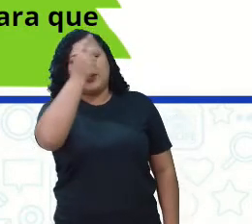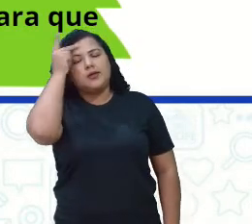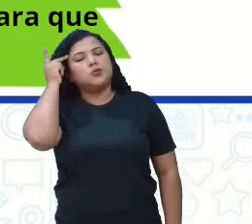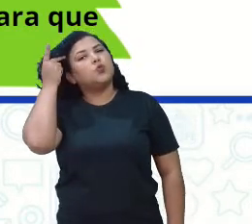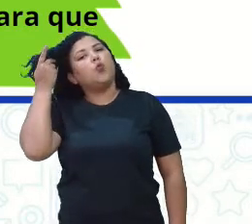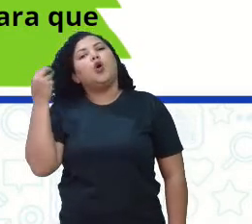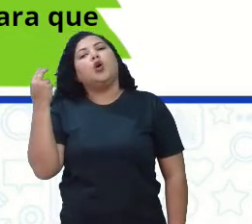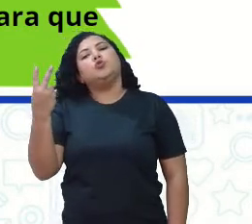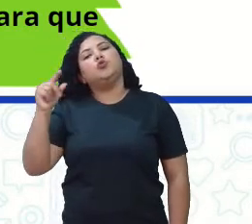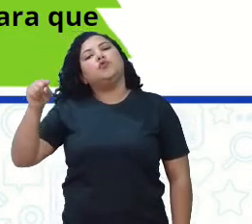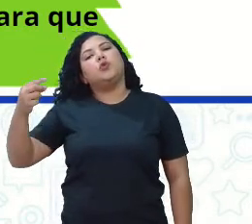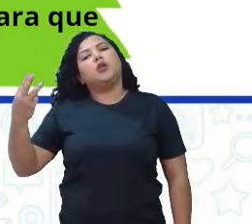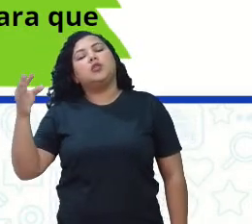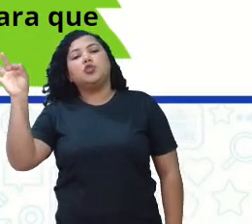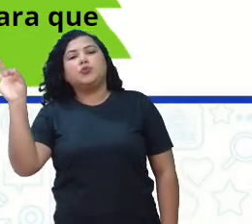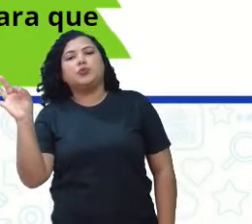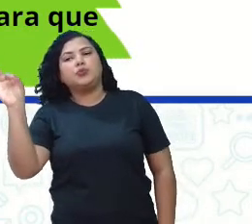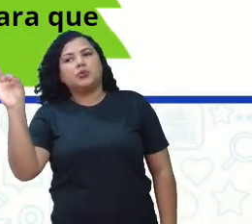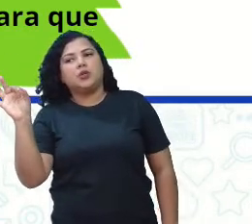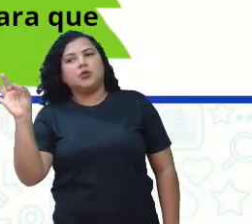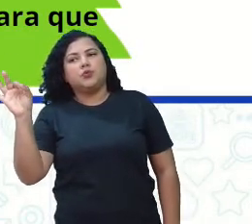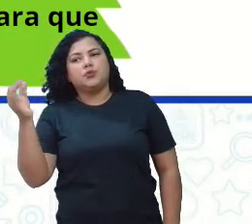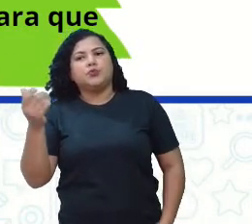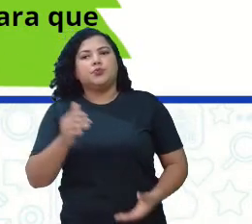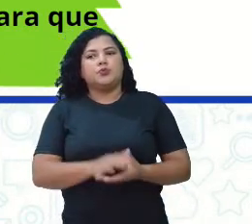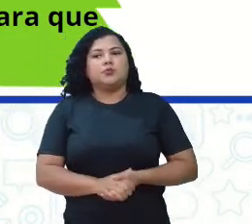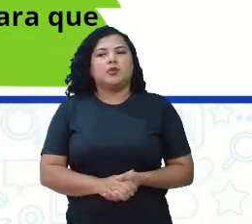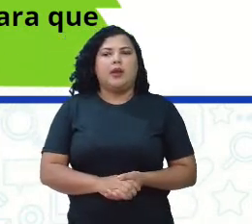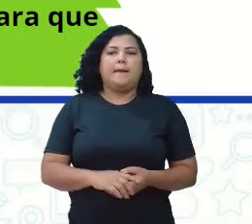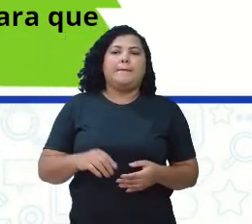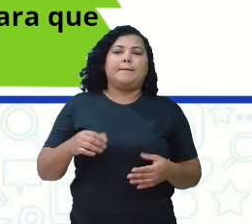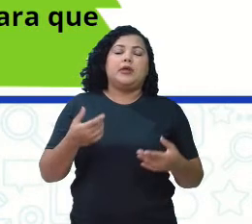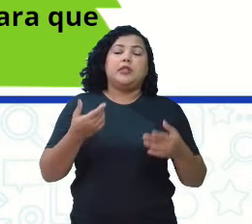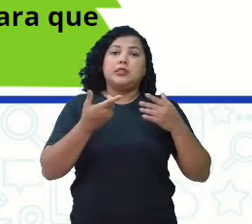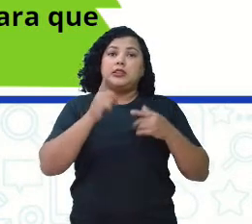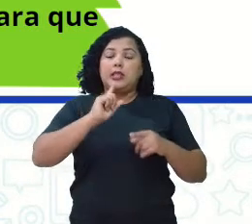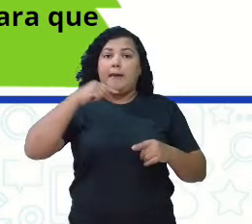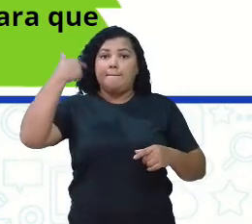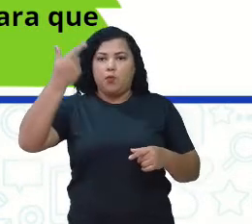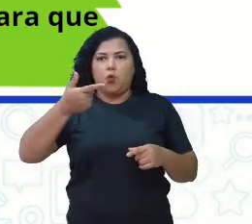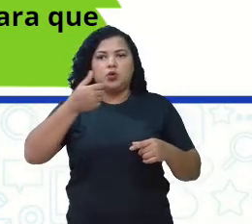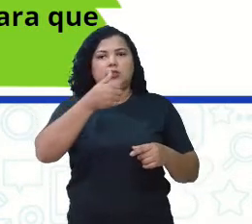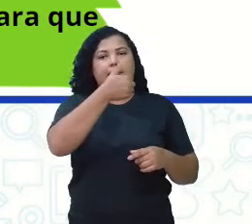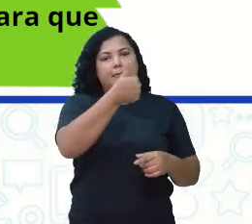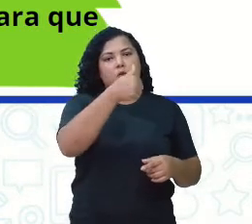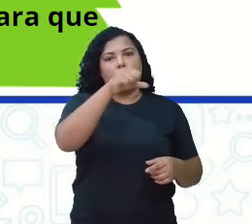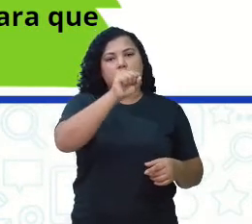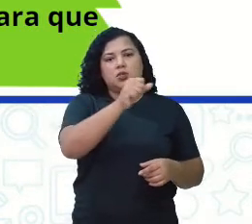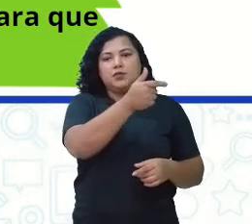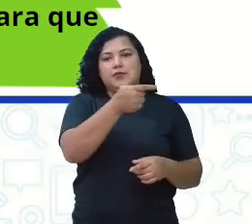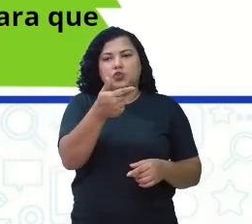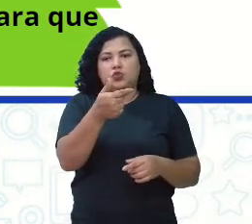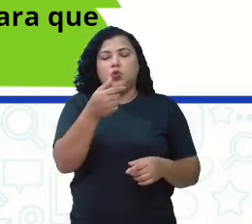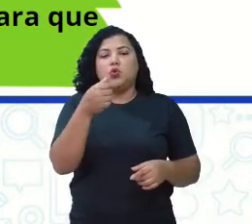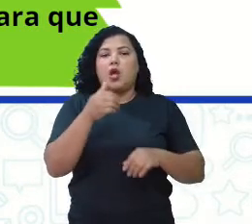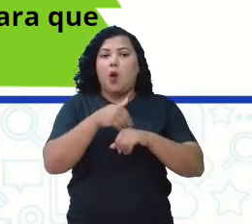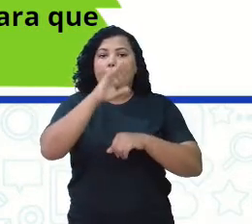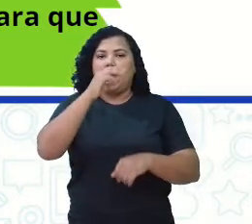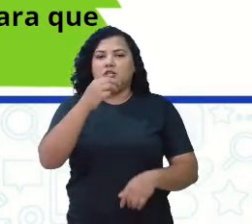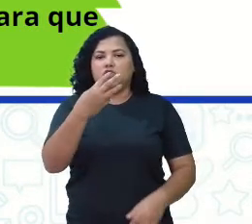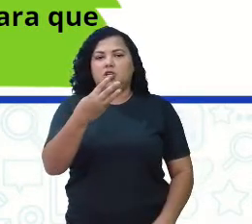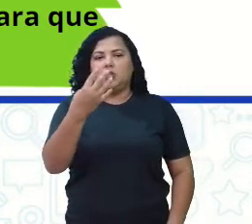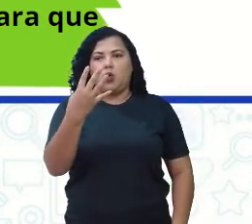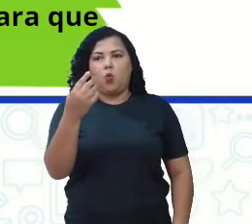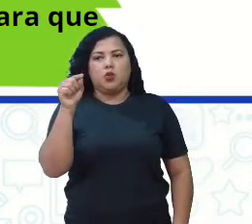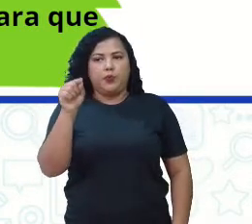né, 2,3% dessa população, que vai para 34 mil pessoas em 1822, né, no ano da independência. Em